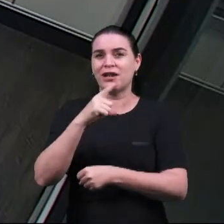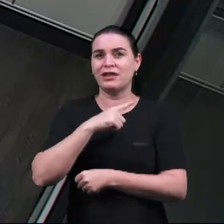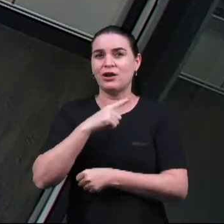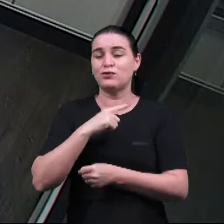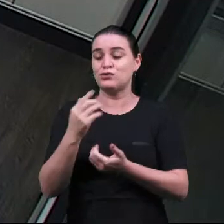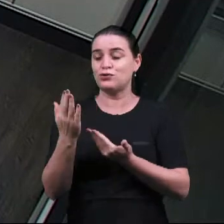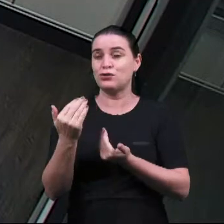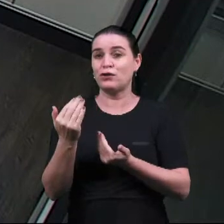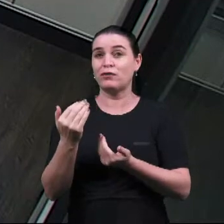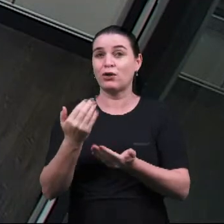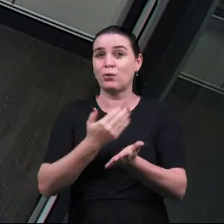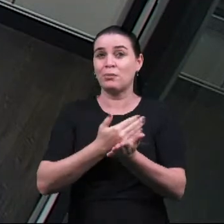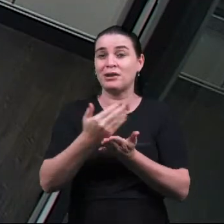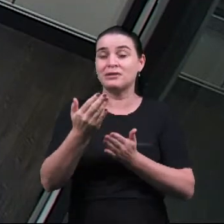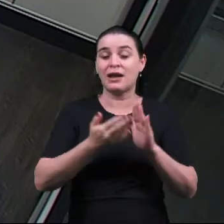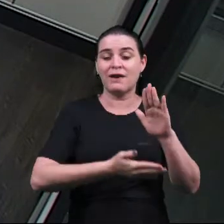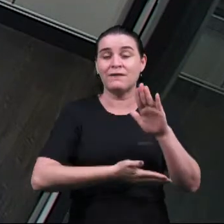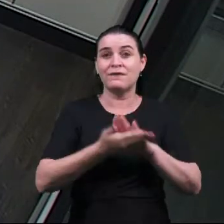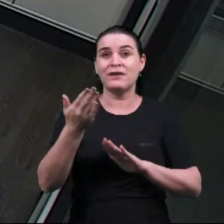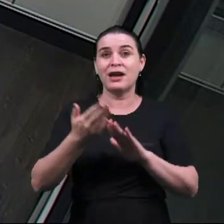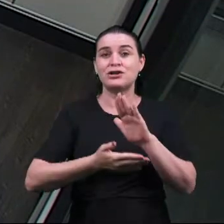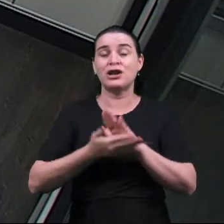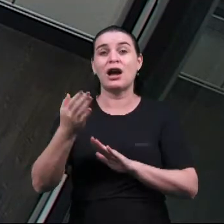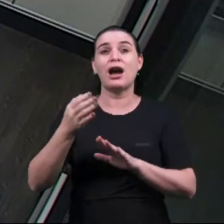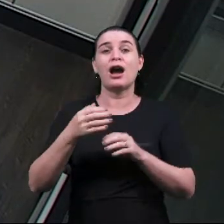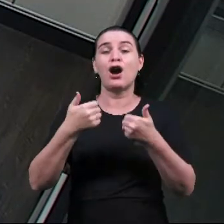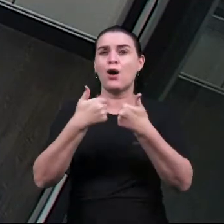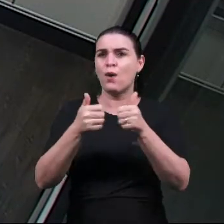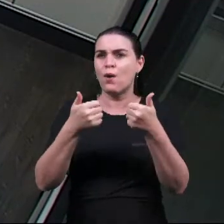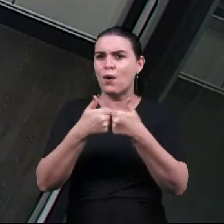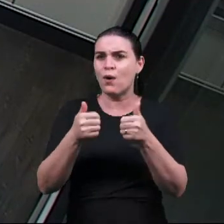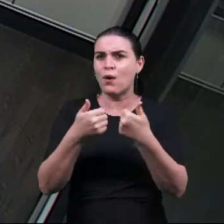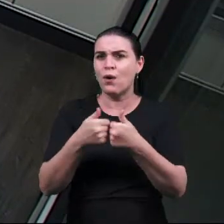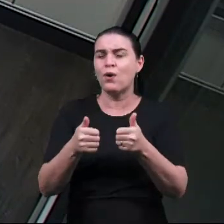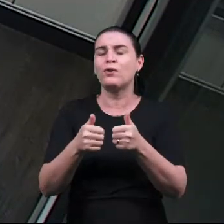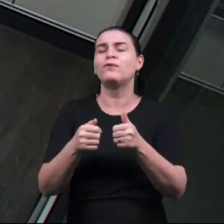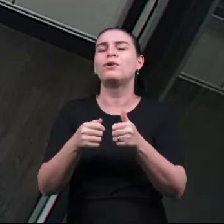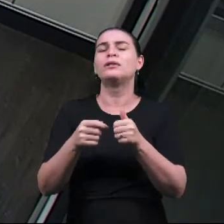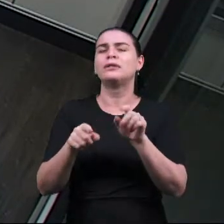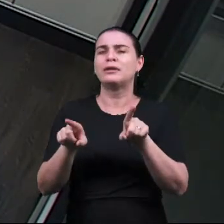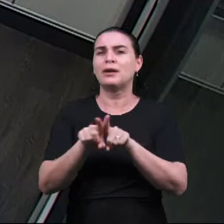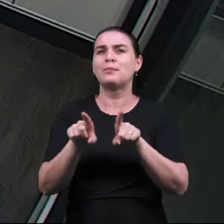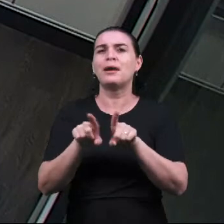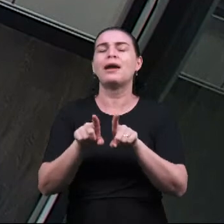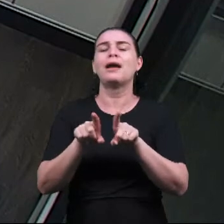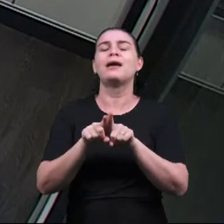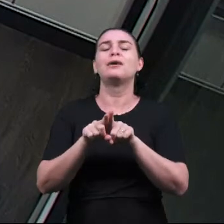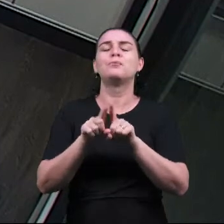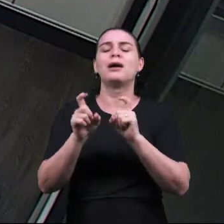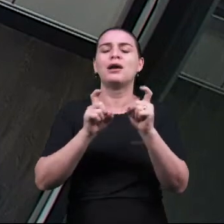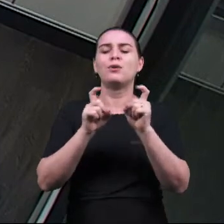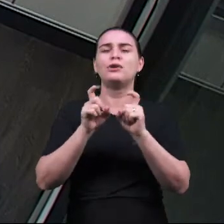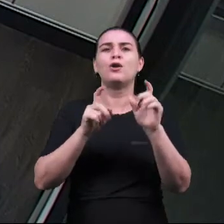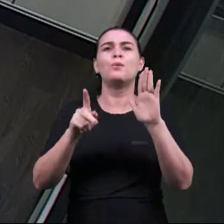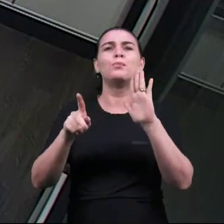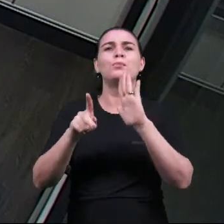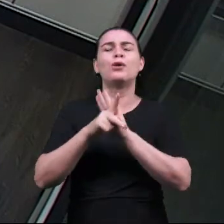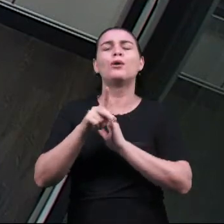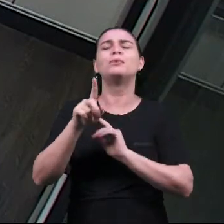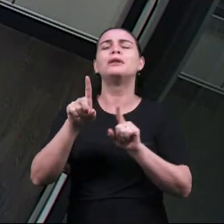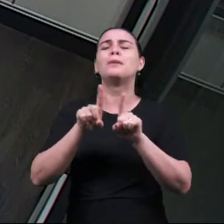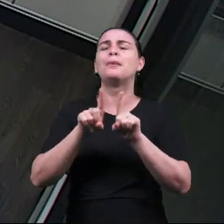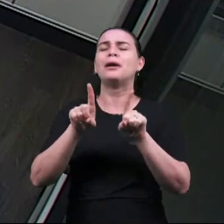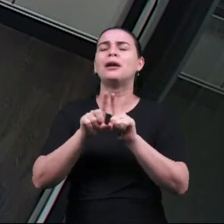vão passar a viajar, ônibus. E foi até uma palavra do pastor Gideuti na reunião dos pastores. Ele, né,